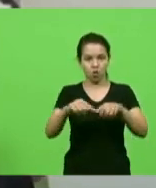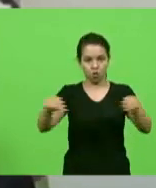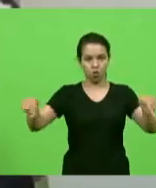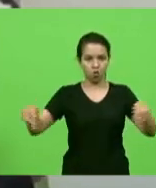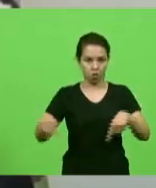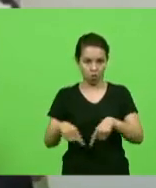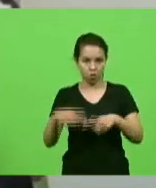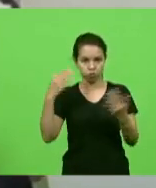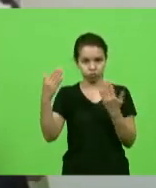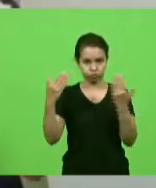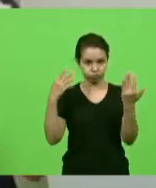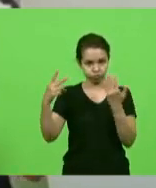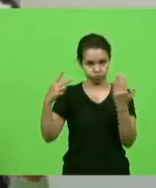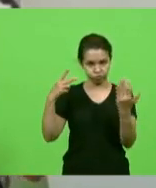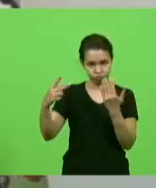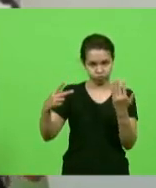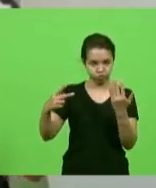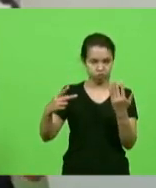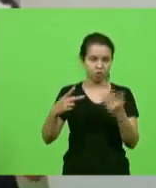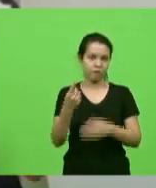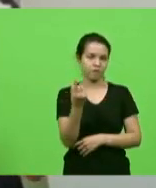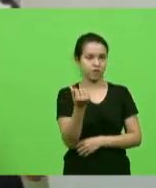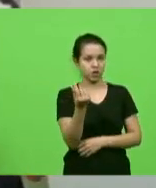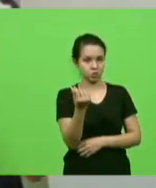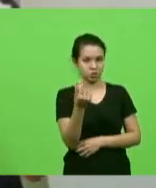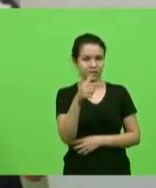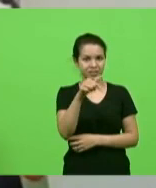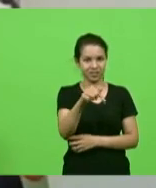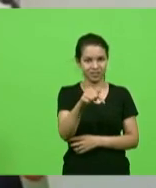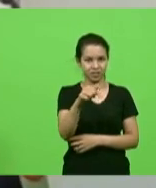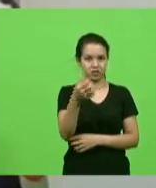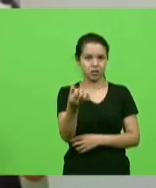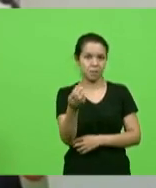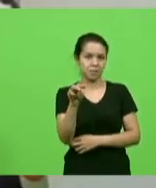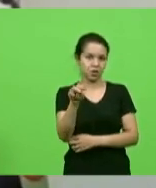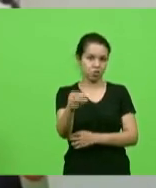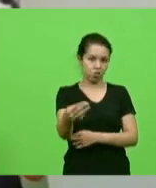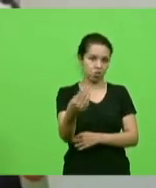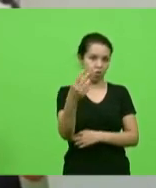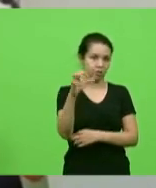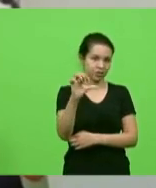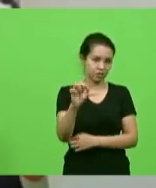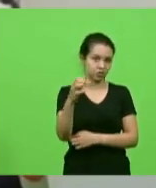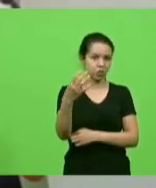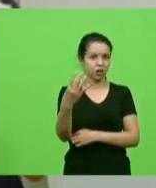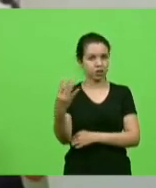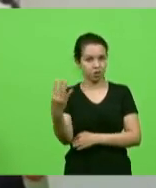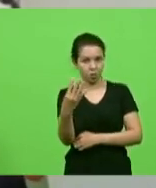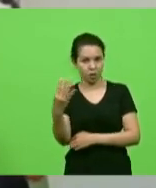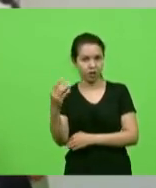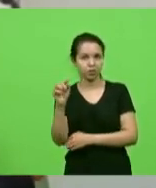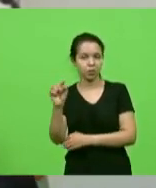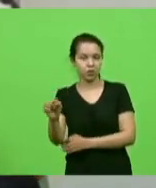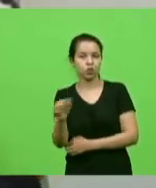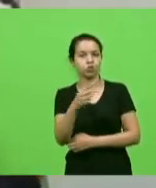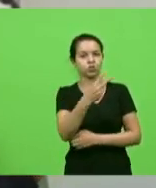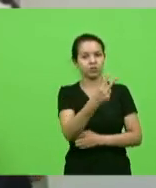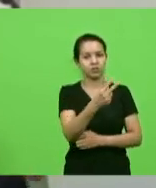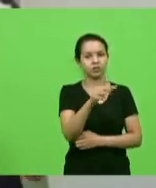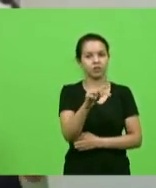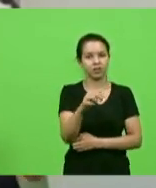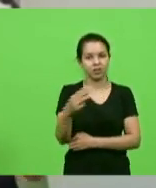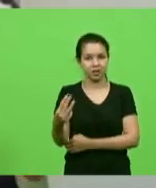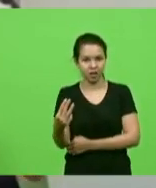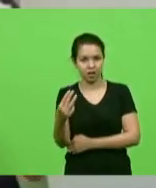Espírita Mahatma Gandhi pelo valor de 76 milhões 944 1253